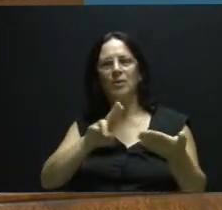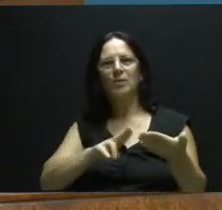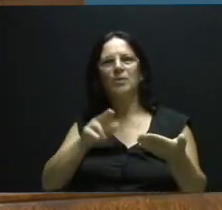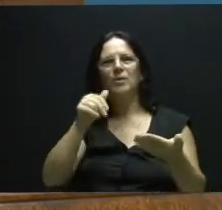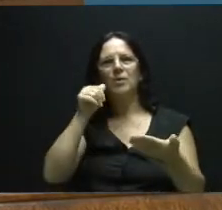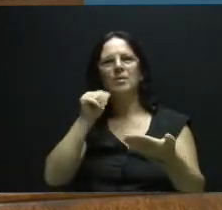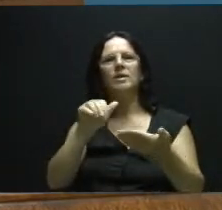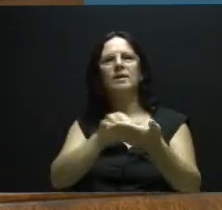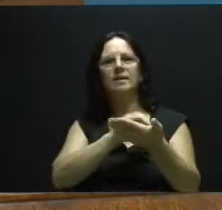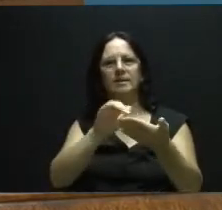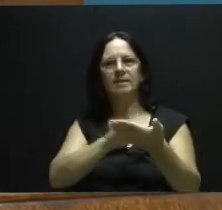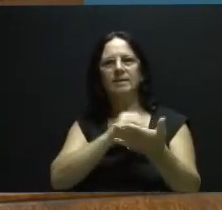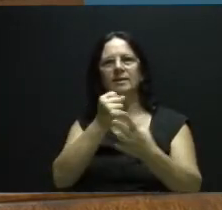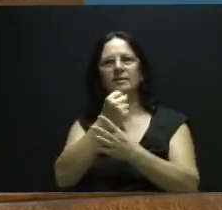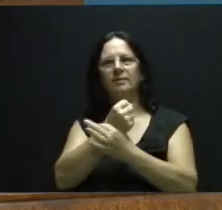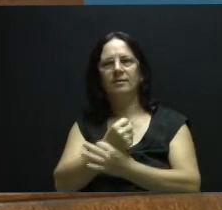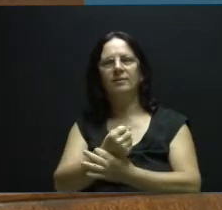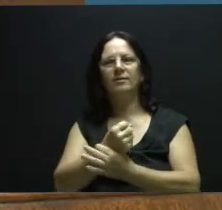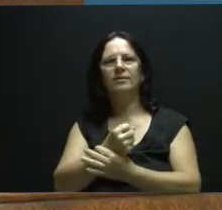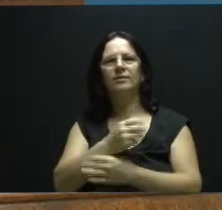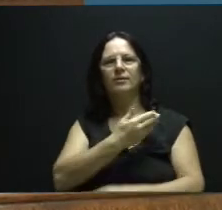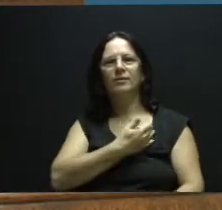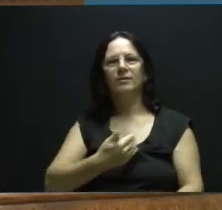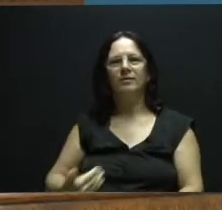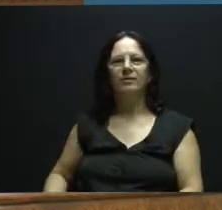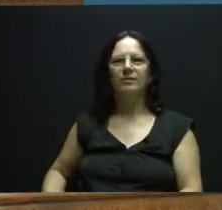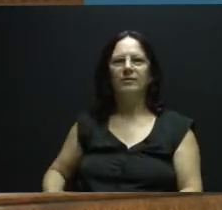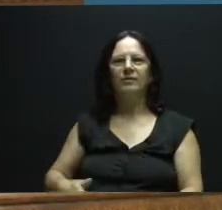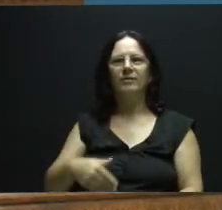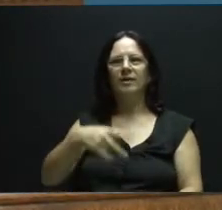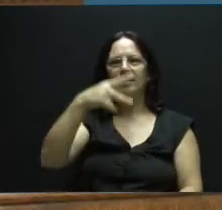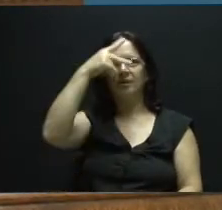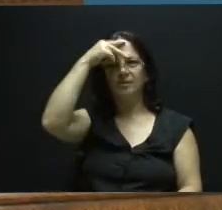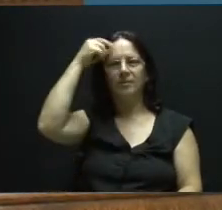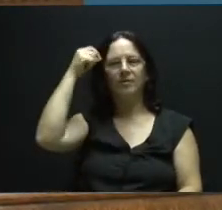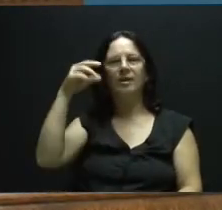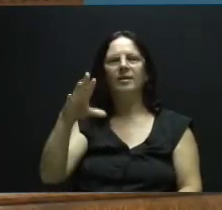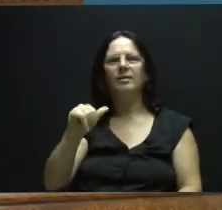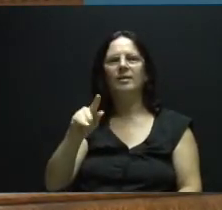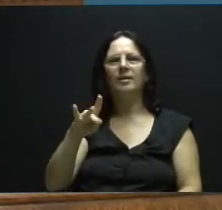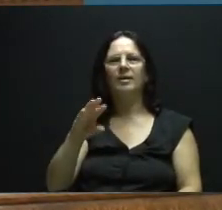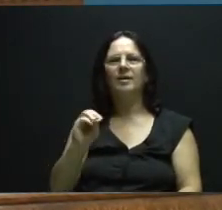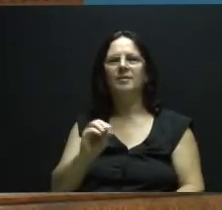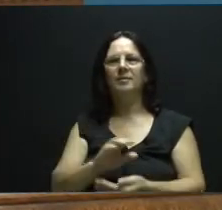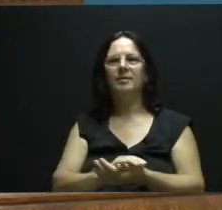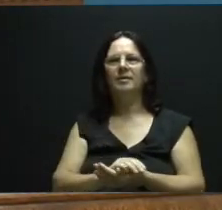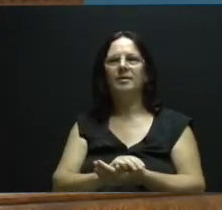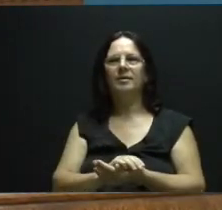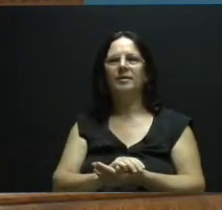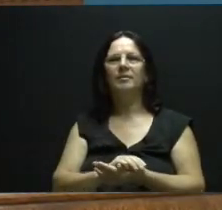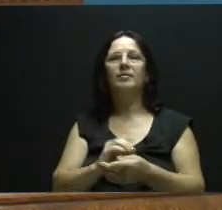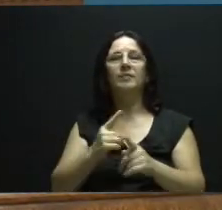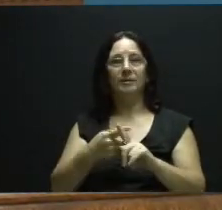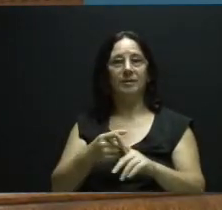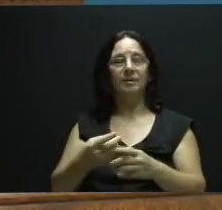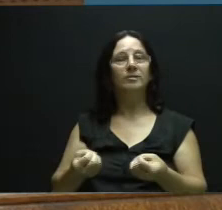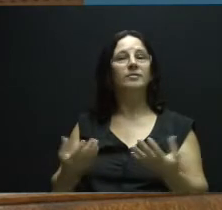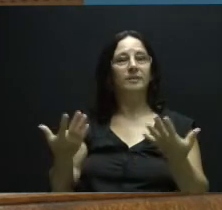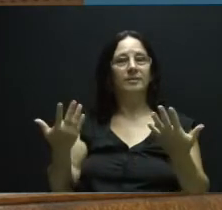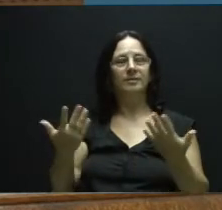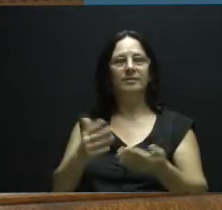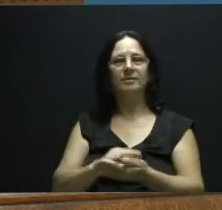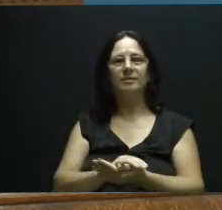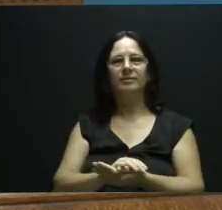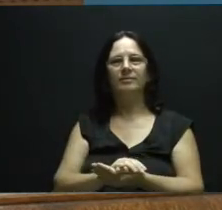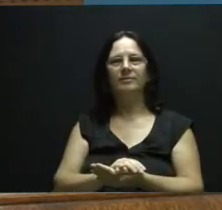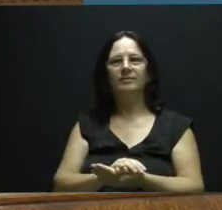de segurança do governo de mário ou continuar essa indicação aí mas já fez vários elogios mas eu quero acreditar